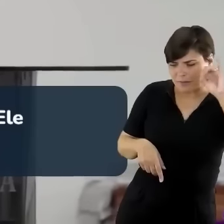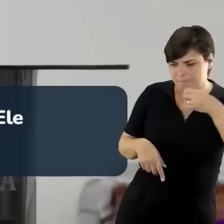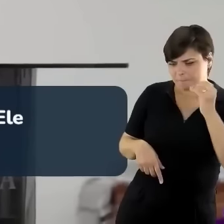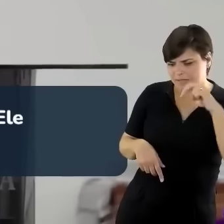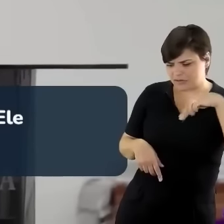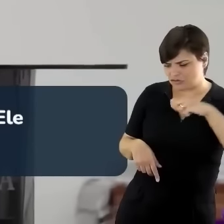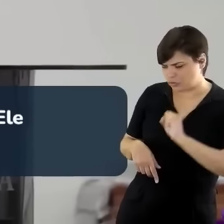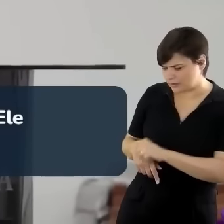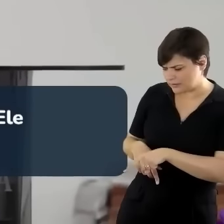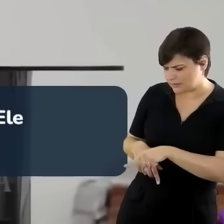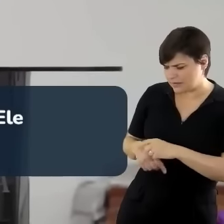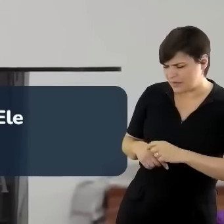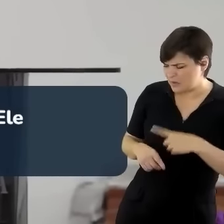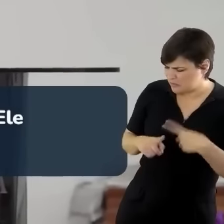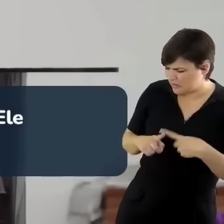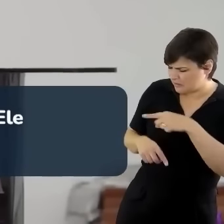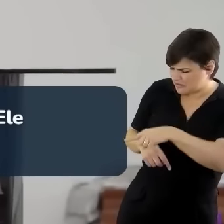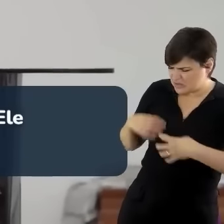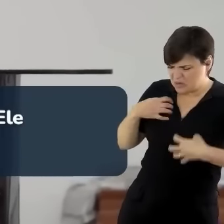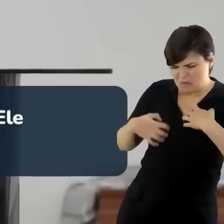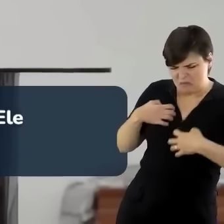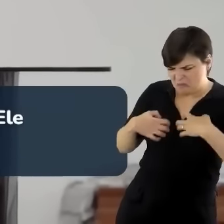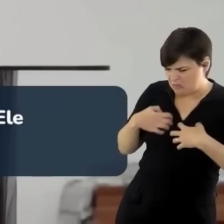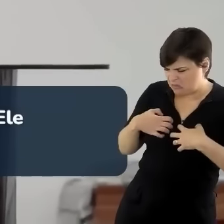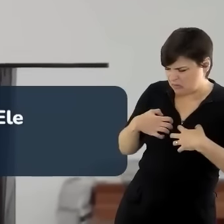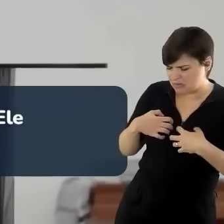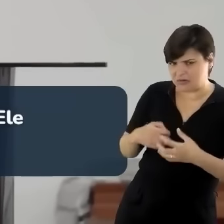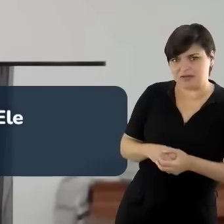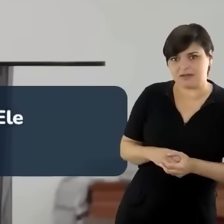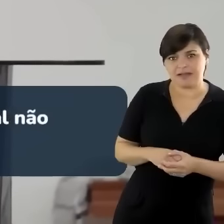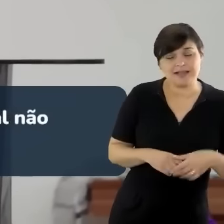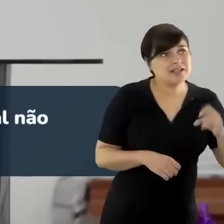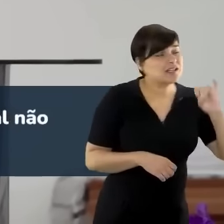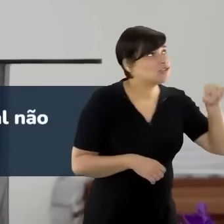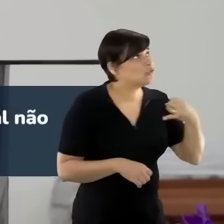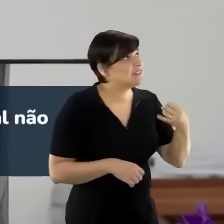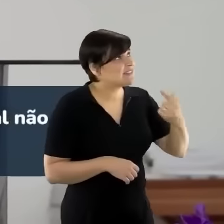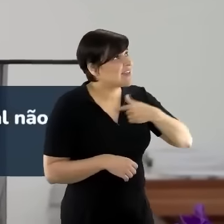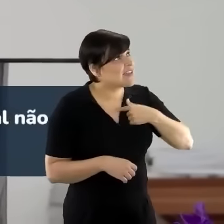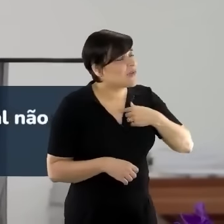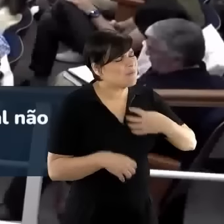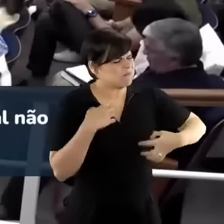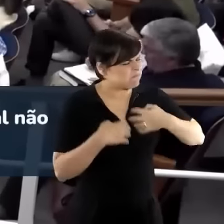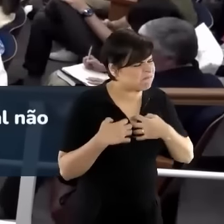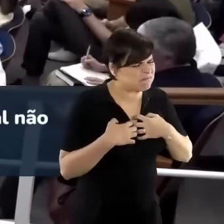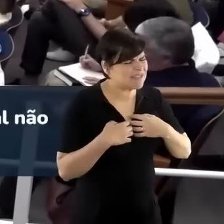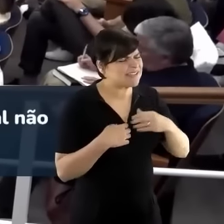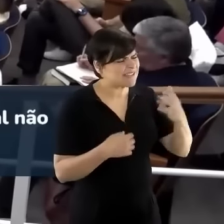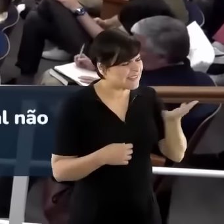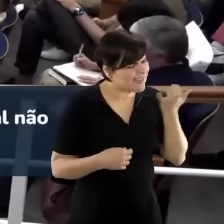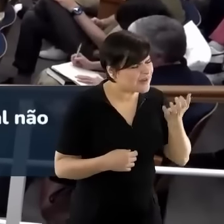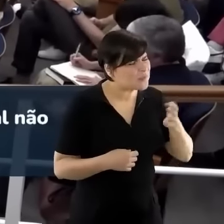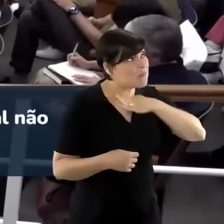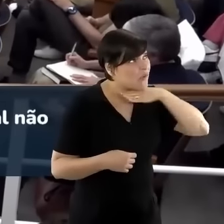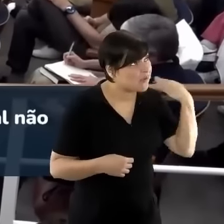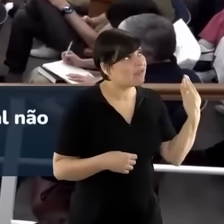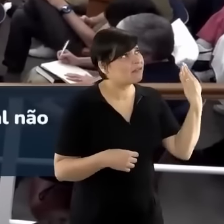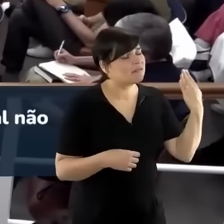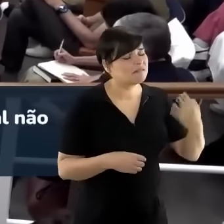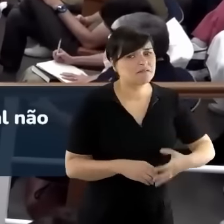planta ele respondeu é razoável a minha Ira até a morte tornou